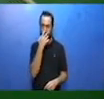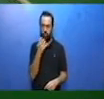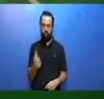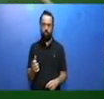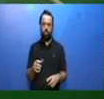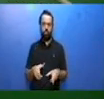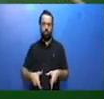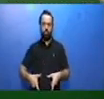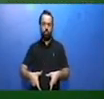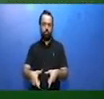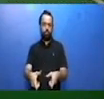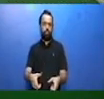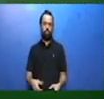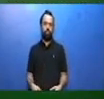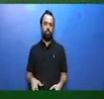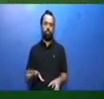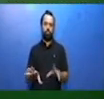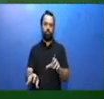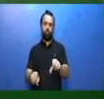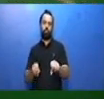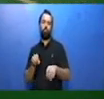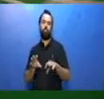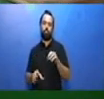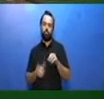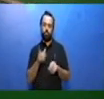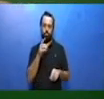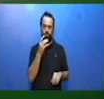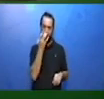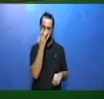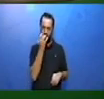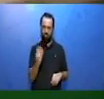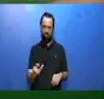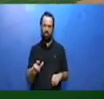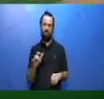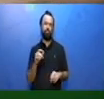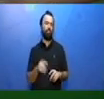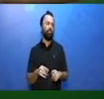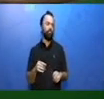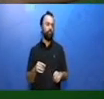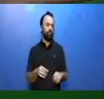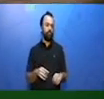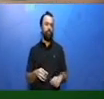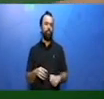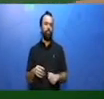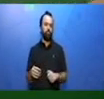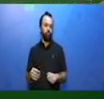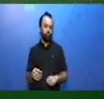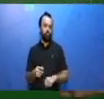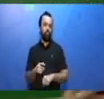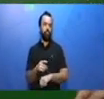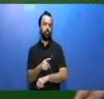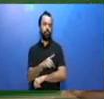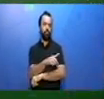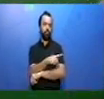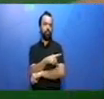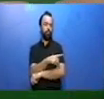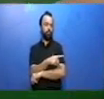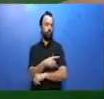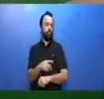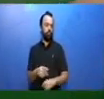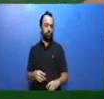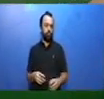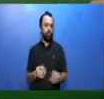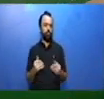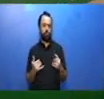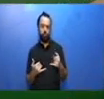escola, creche, posto de saúde, segurança, áreas de lazer, transporte e luz elétrica.